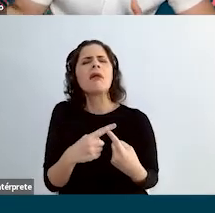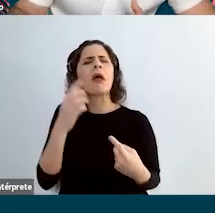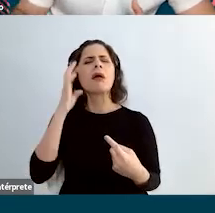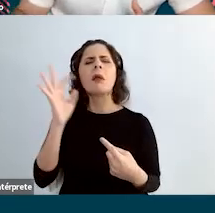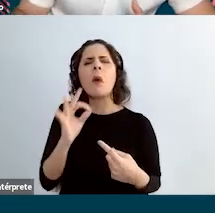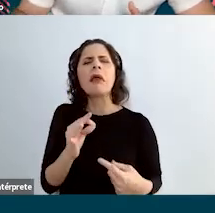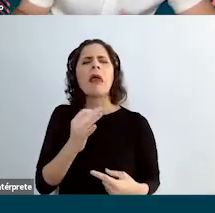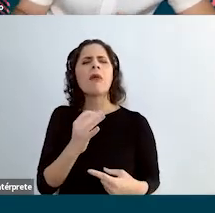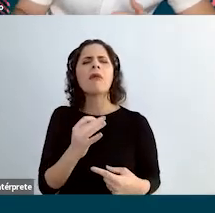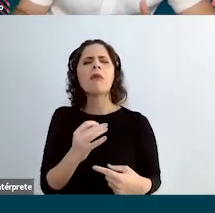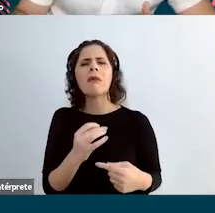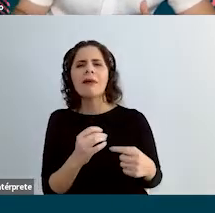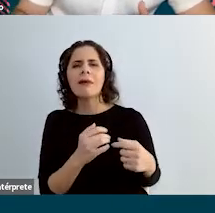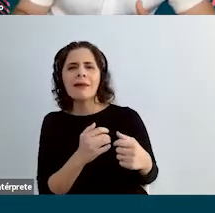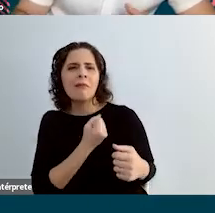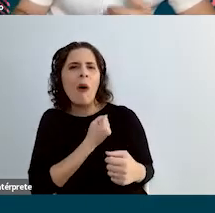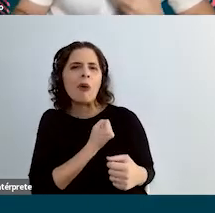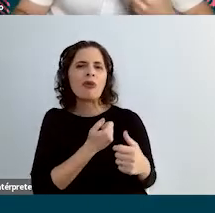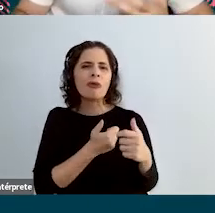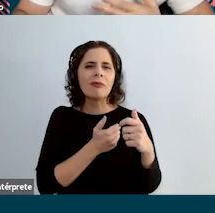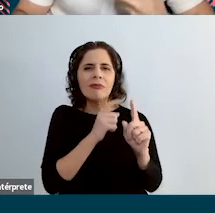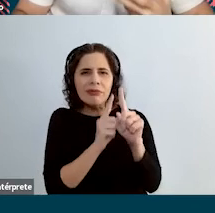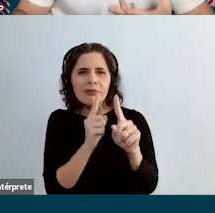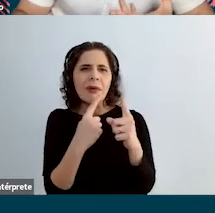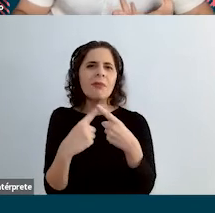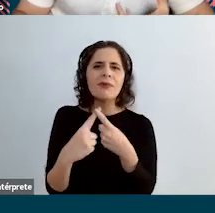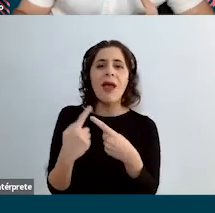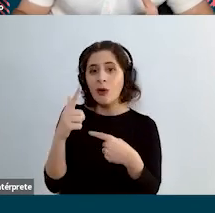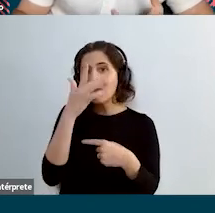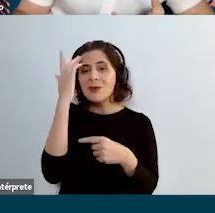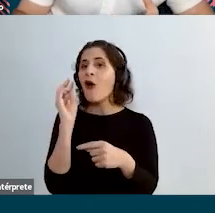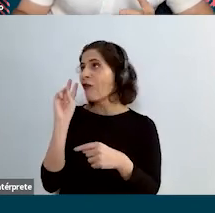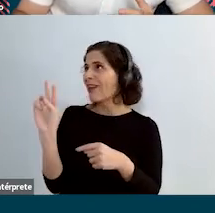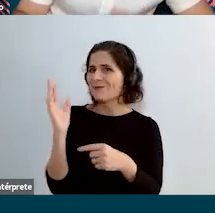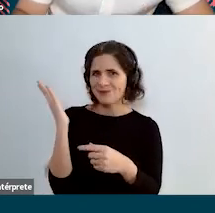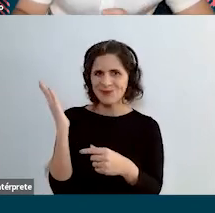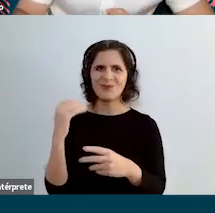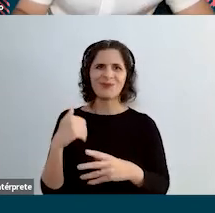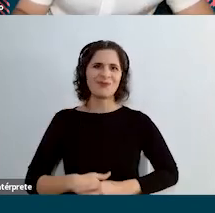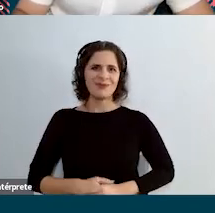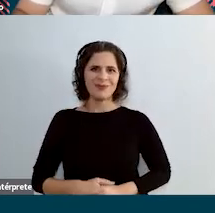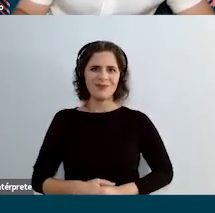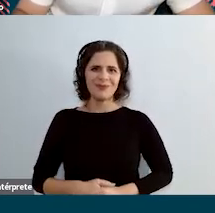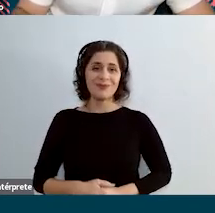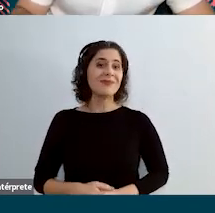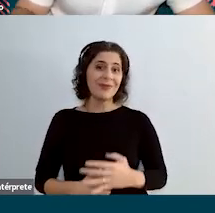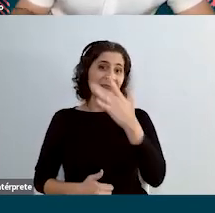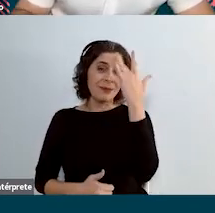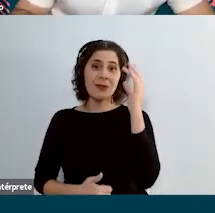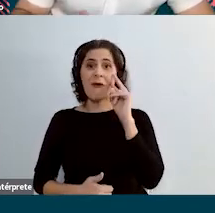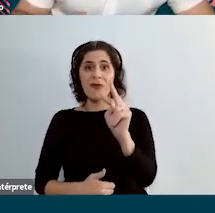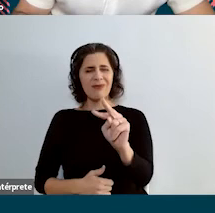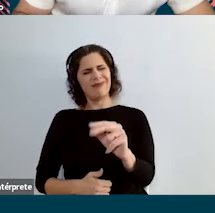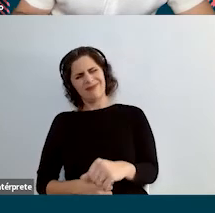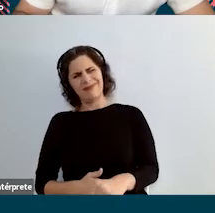frente dele no ranking. Aqui outra pessoa falando também que não entendia muito bem a pontuação. Essa pessoa estava